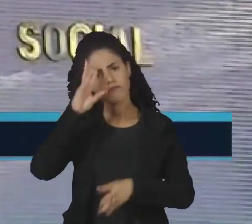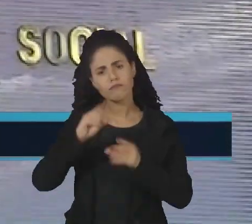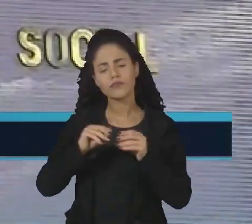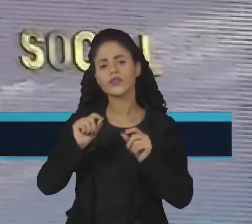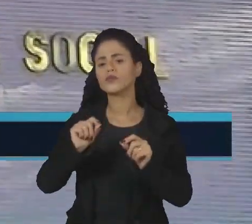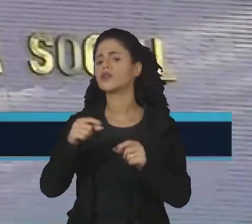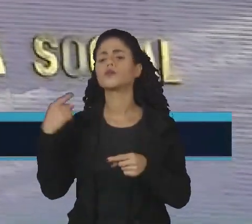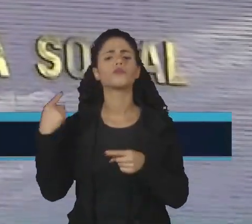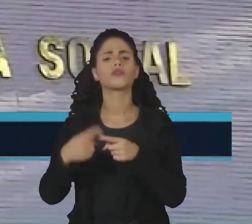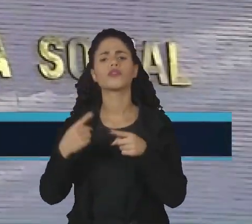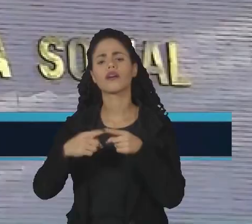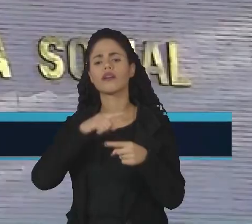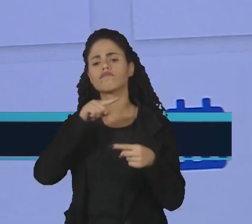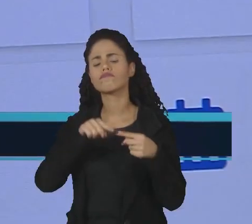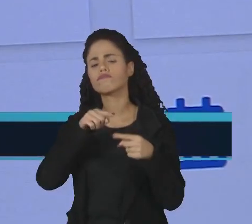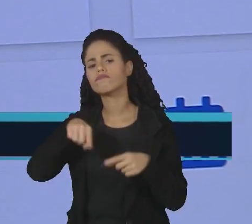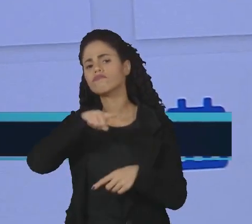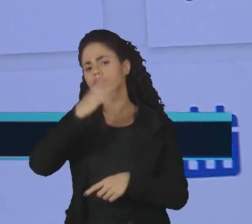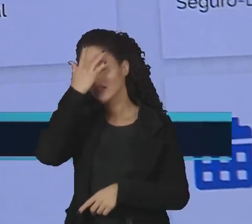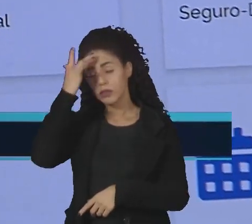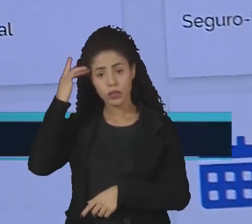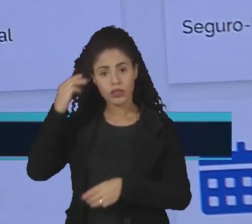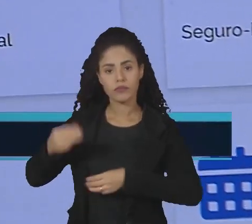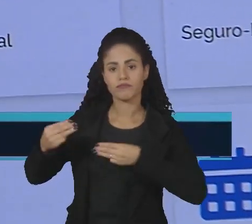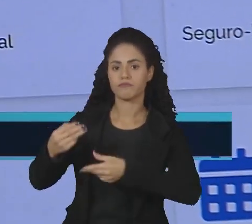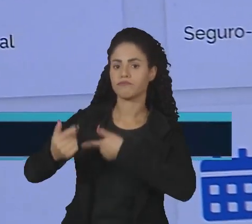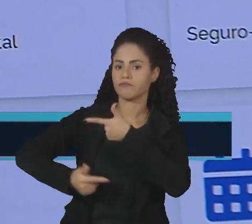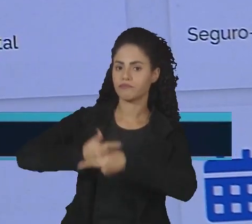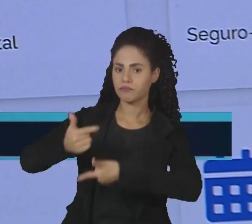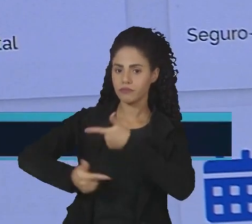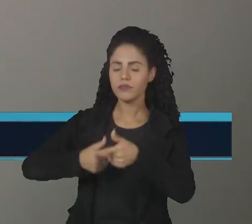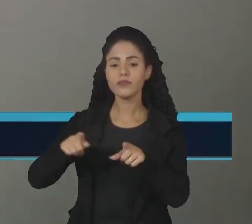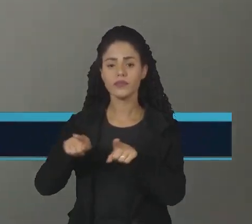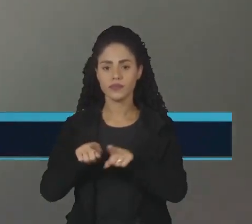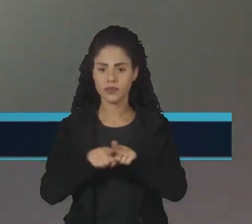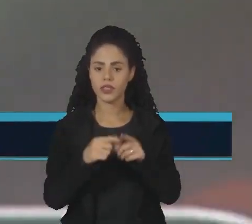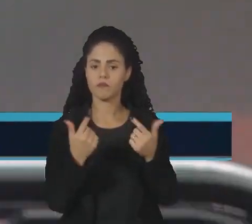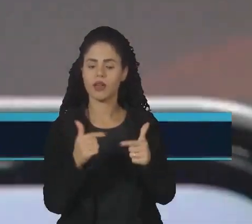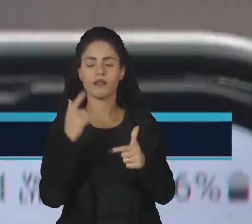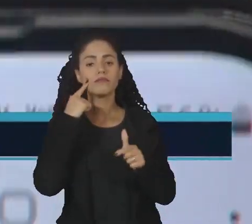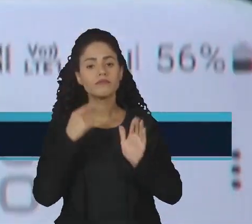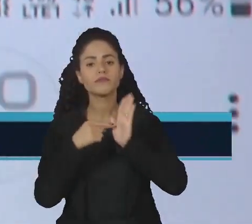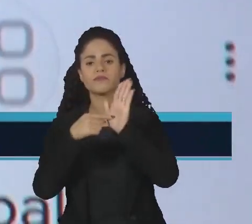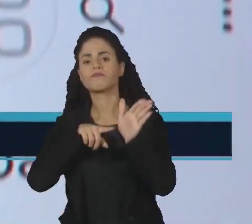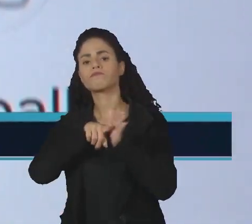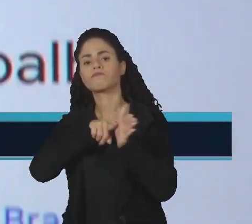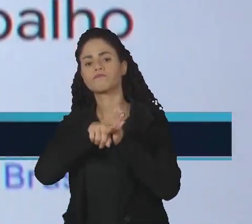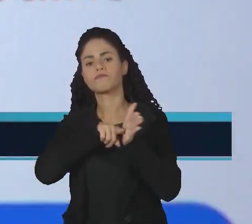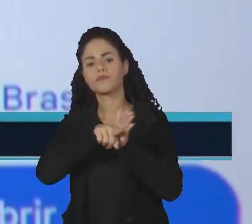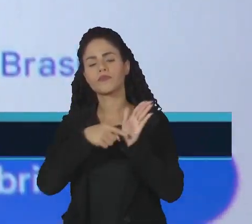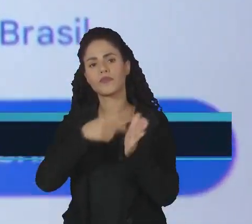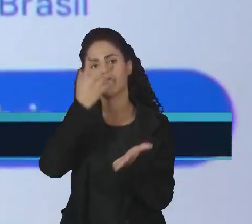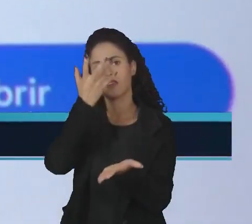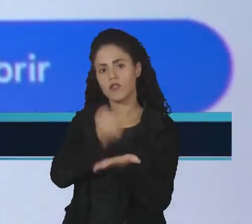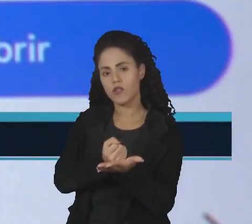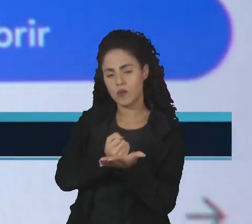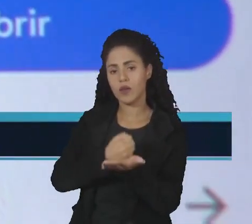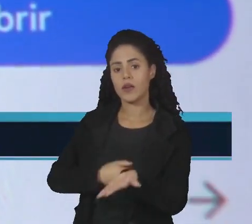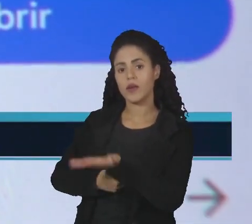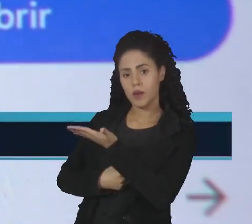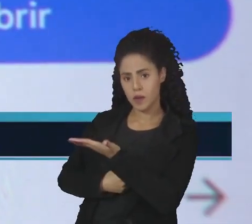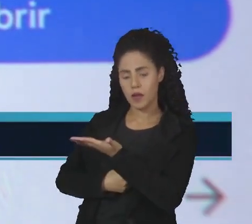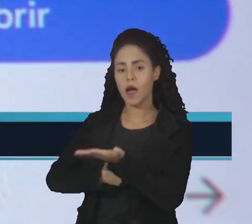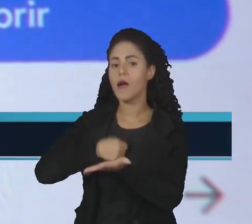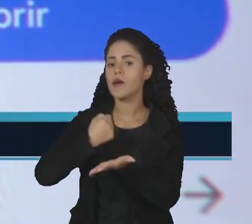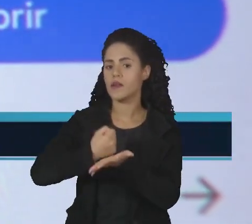os motivos desse fenômeno, o Ministério do Trabalho e Emprego realizou uma pesquisa pelo aplicativo da Carteira